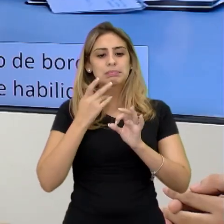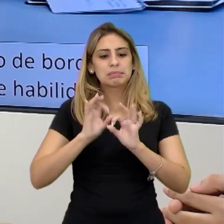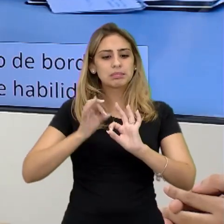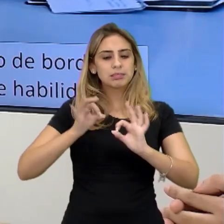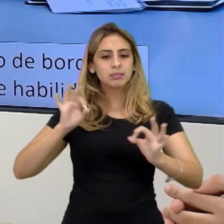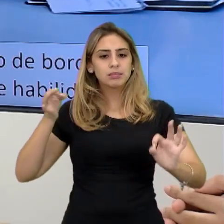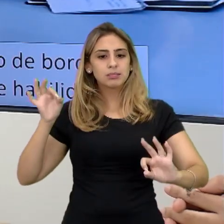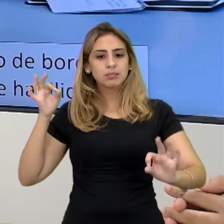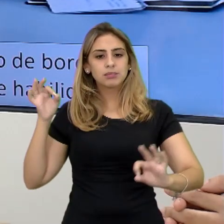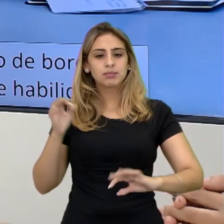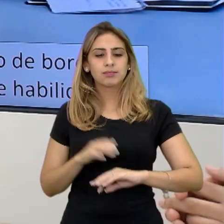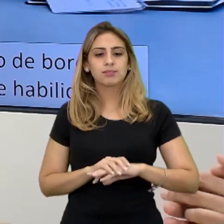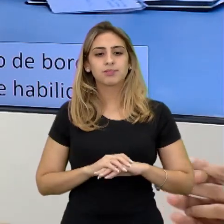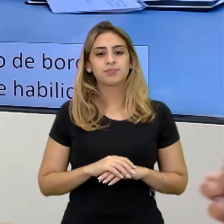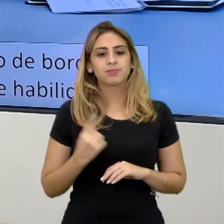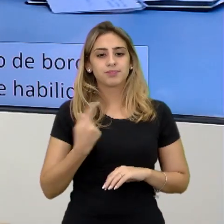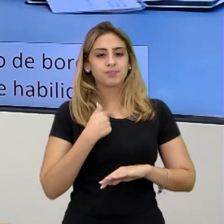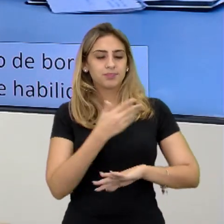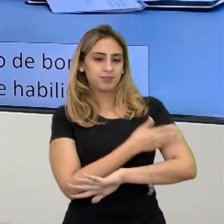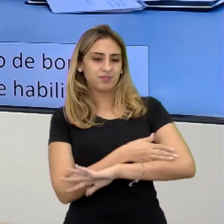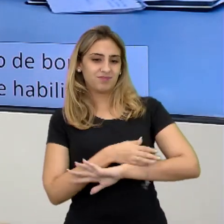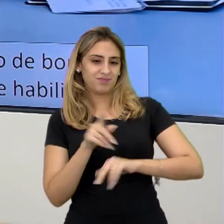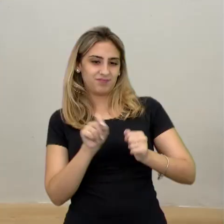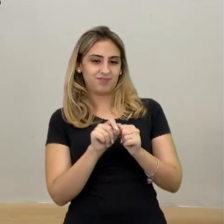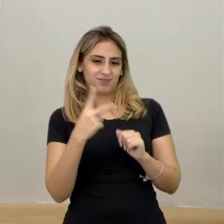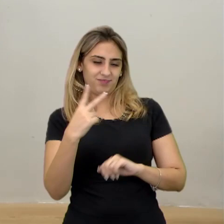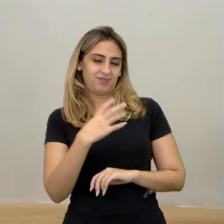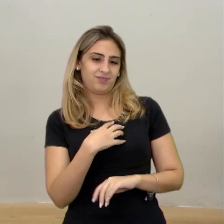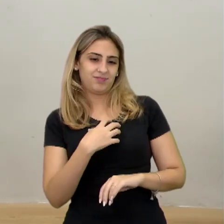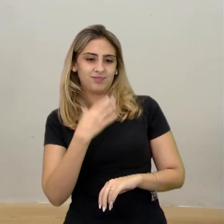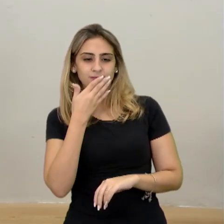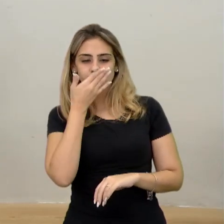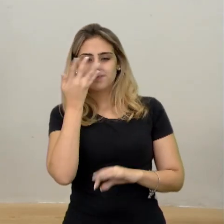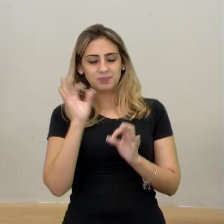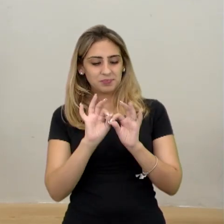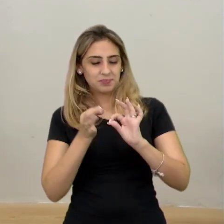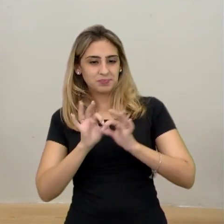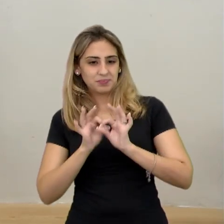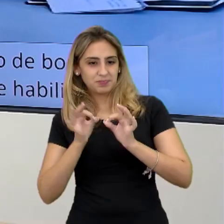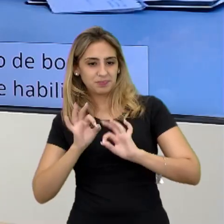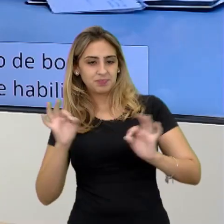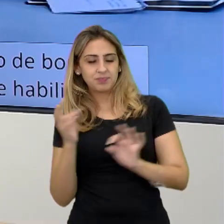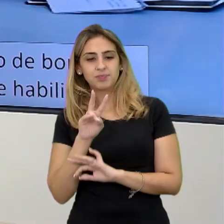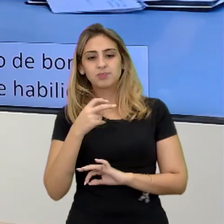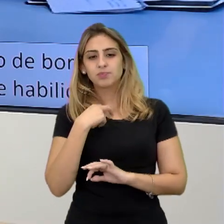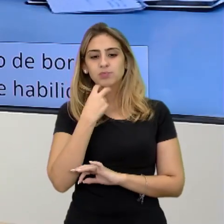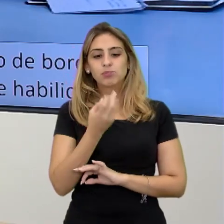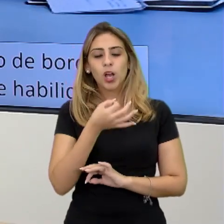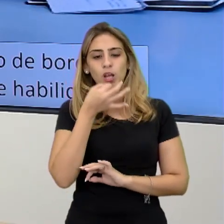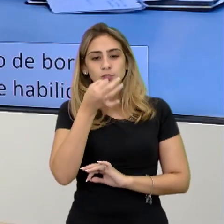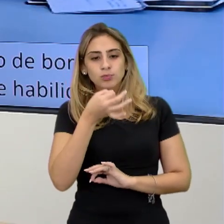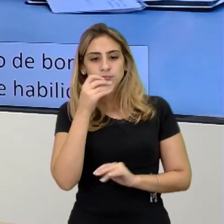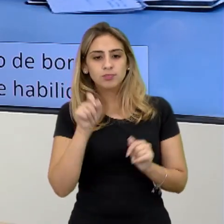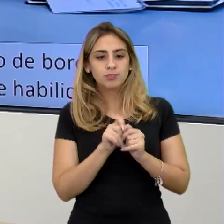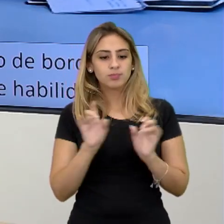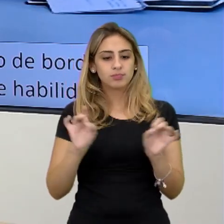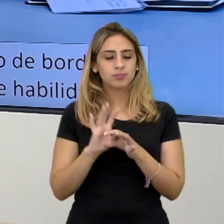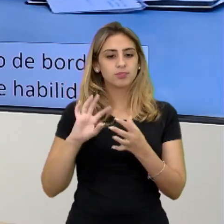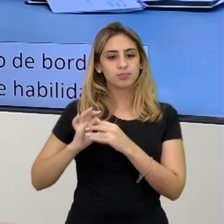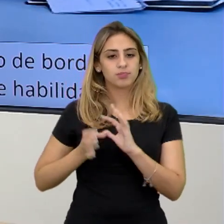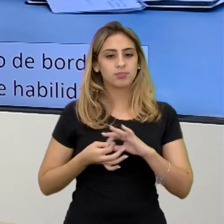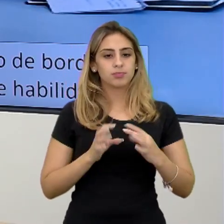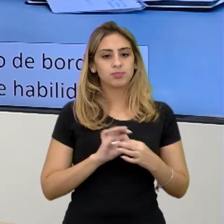começar a discorrer. A gente está meio que acostumado a fazer isso, né? Isso. A discorrer já sobre o assunto e fazer as